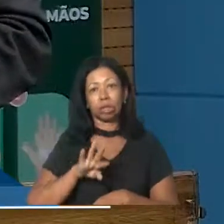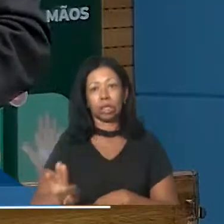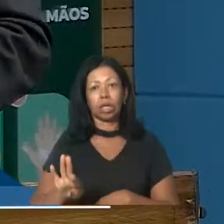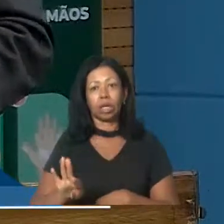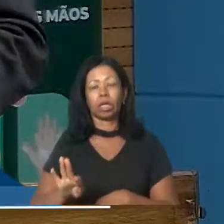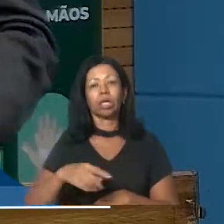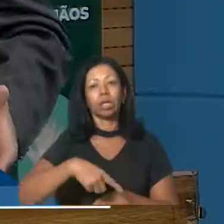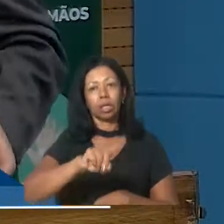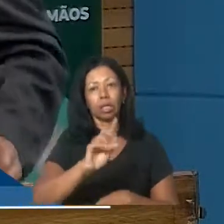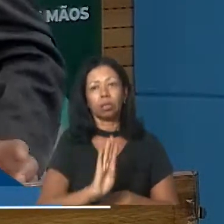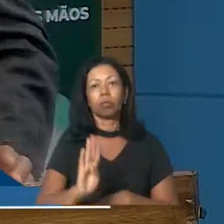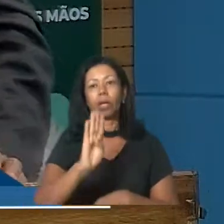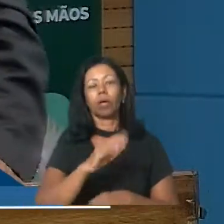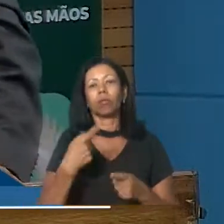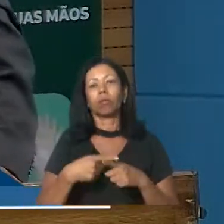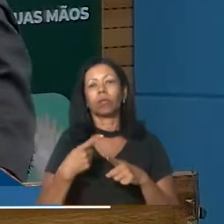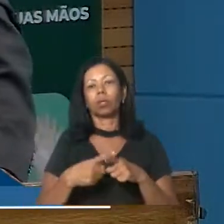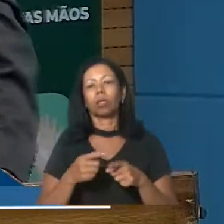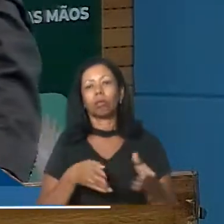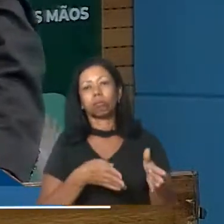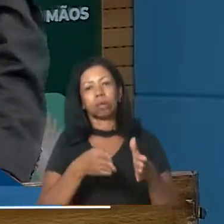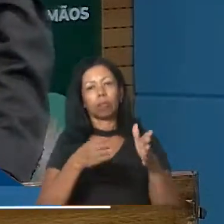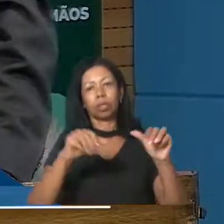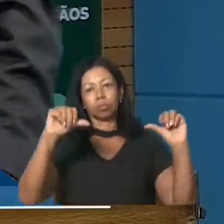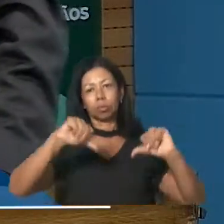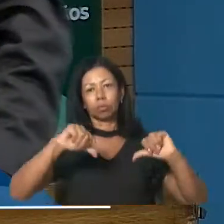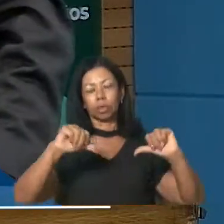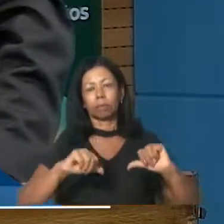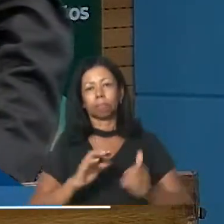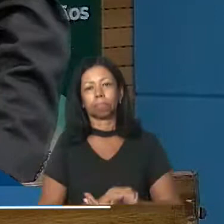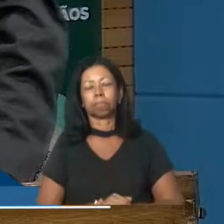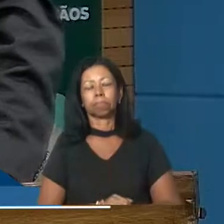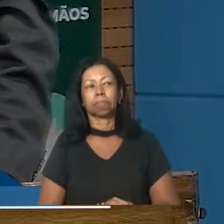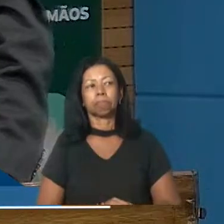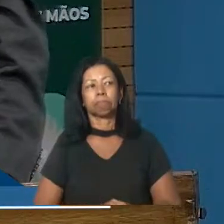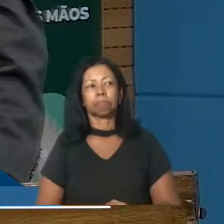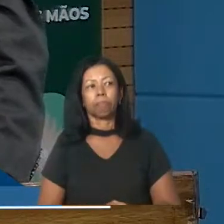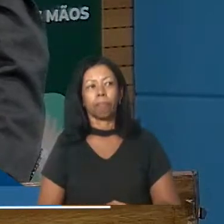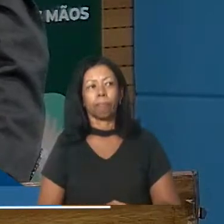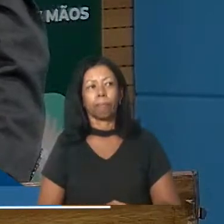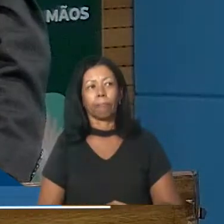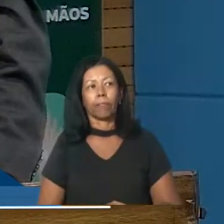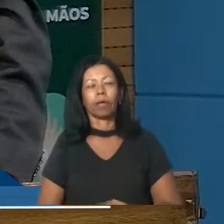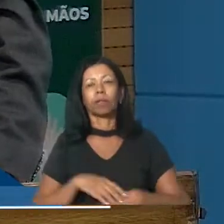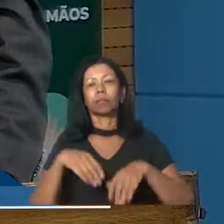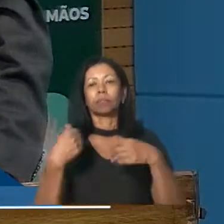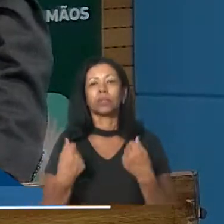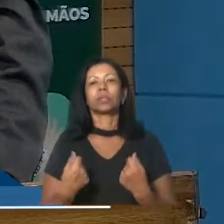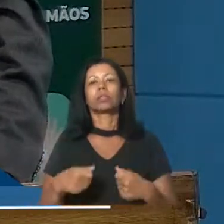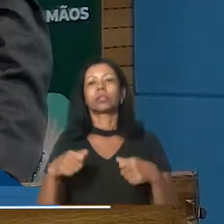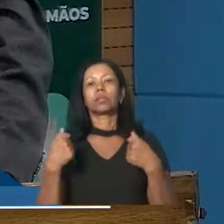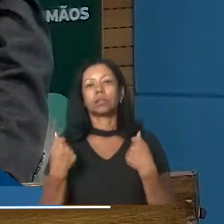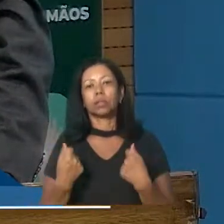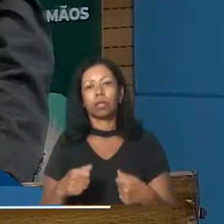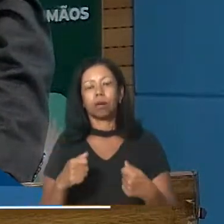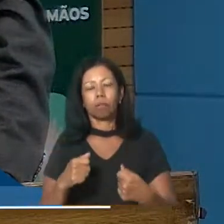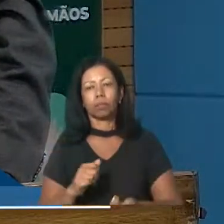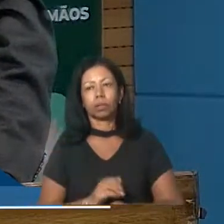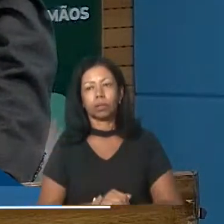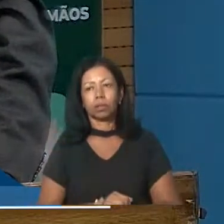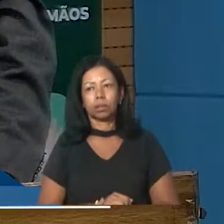entrar dentro do bairro por conta da condição da estrada, que é o pior ainda, né? Então precisamos, nem que